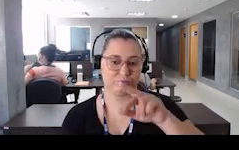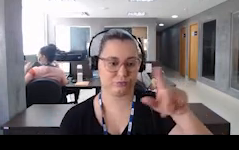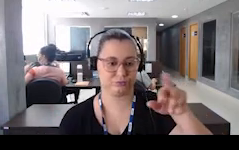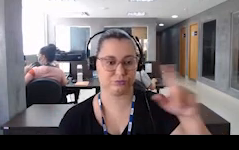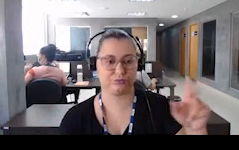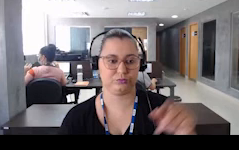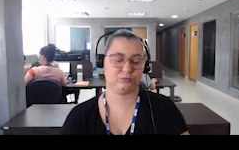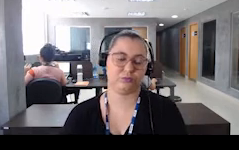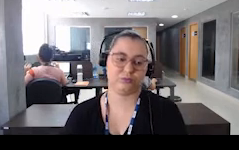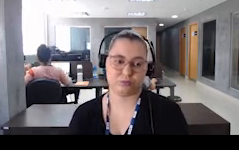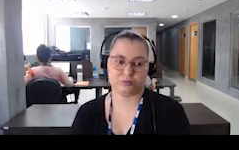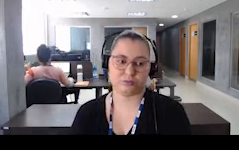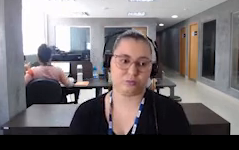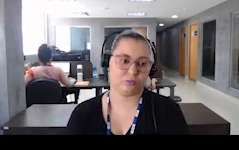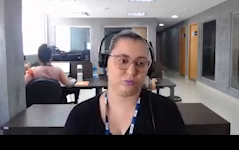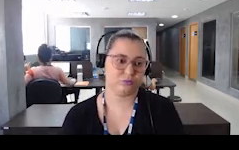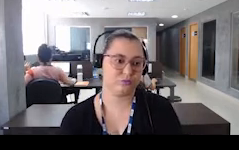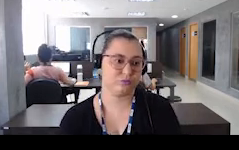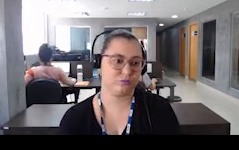ser diferente.